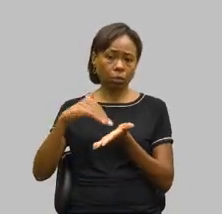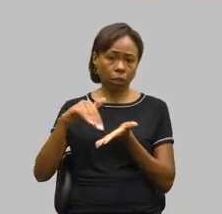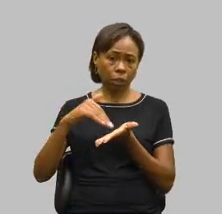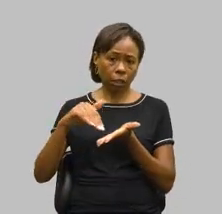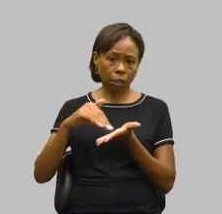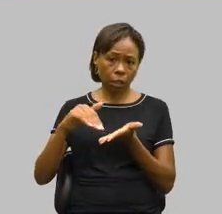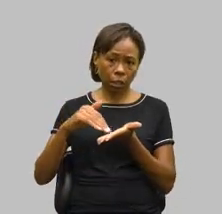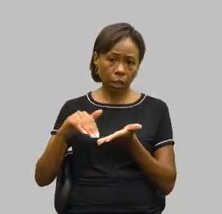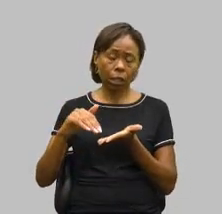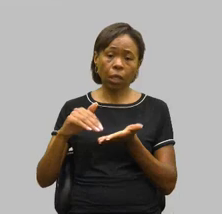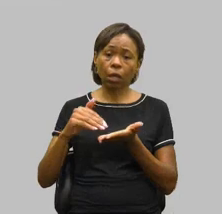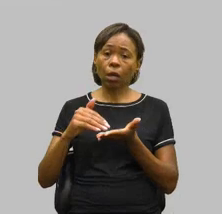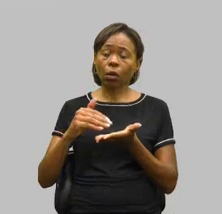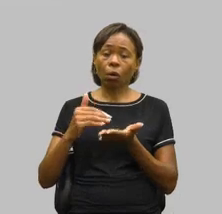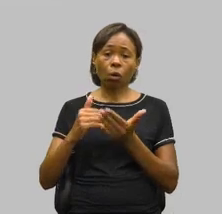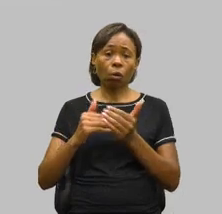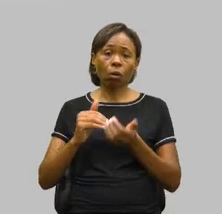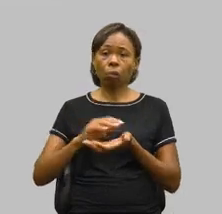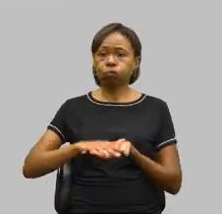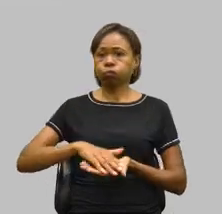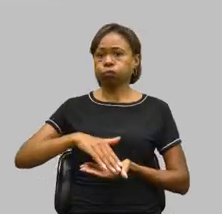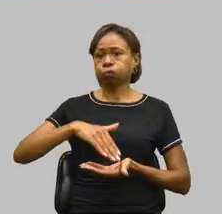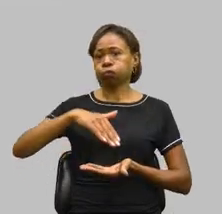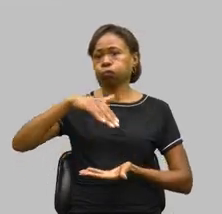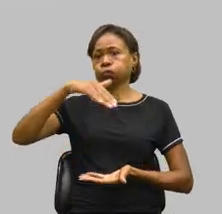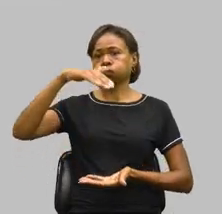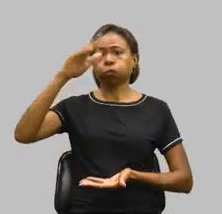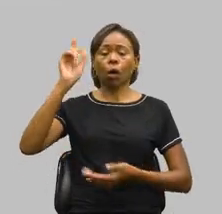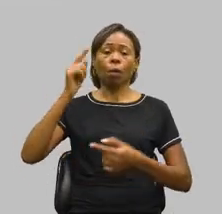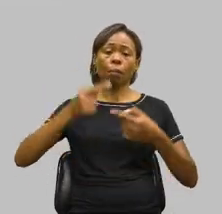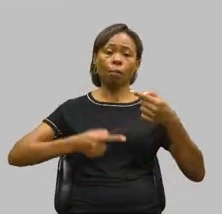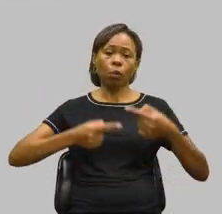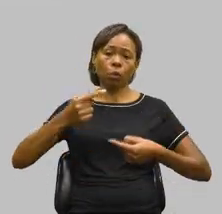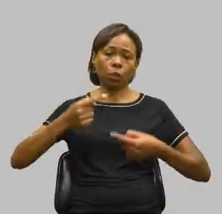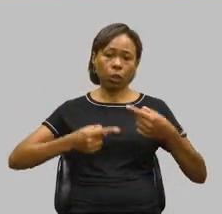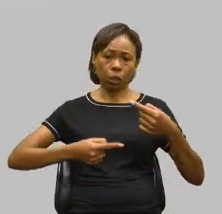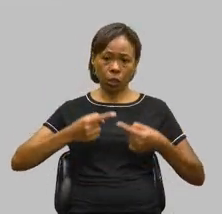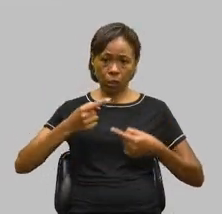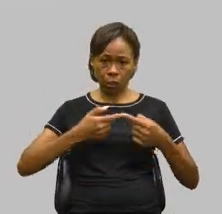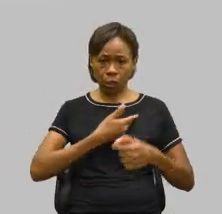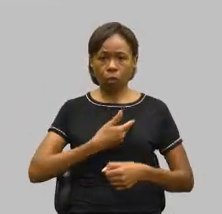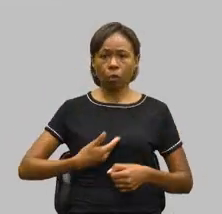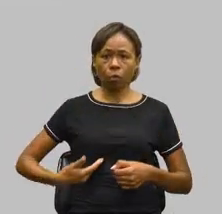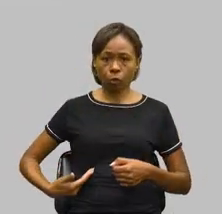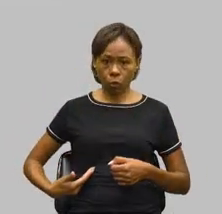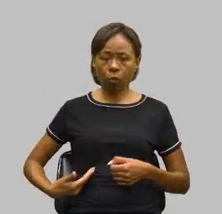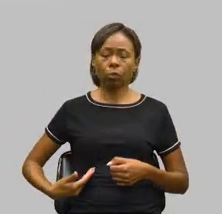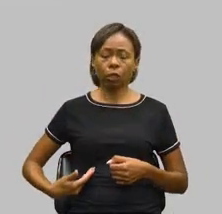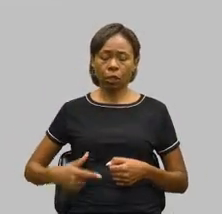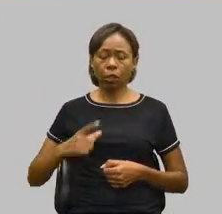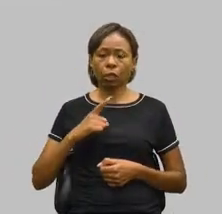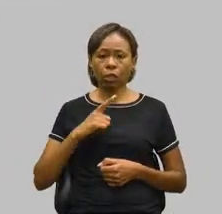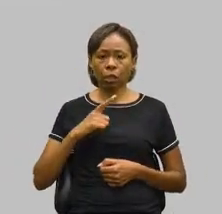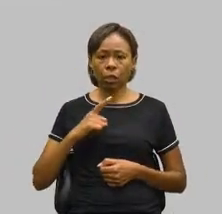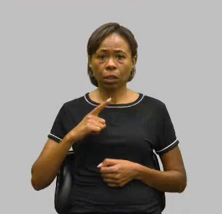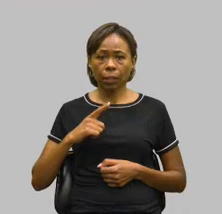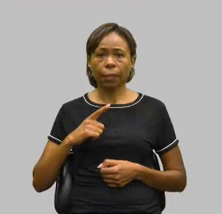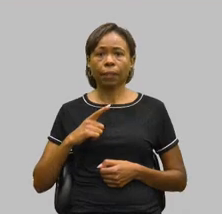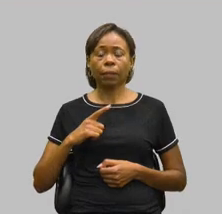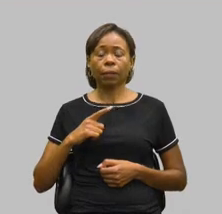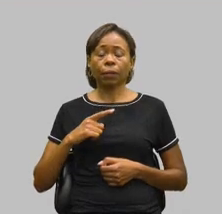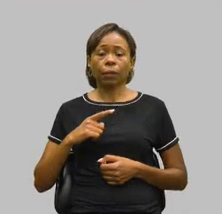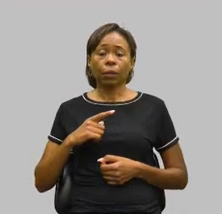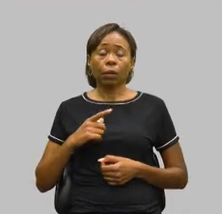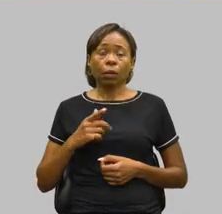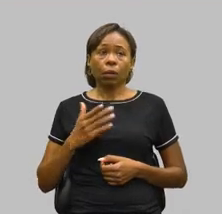maior volume de políticas públicas eh dentro desse mesmo complexo né inclusive eh secretária